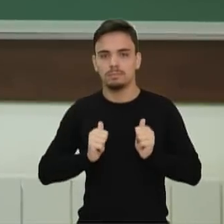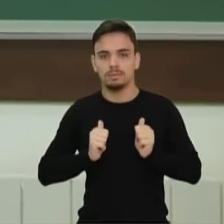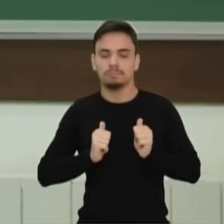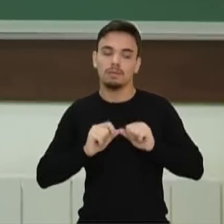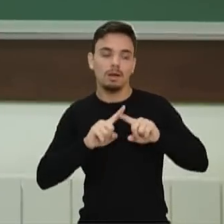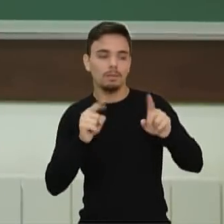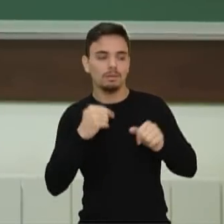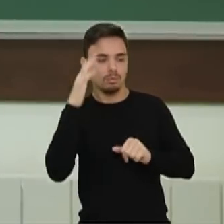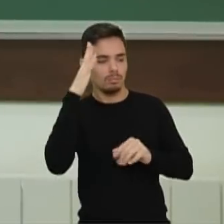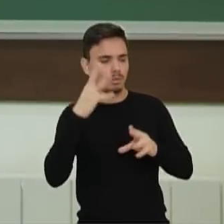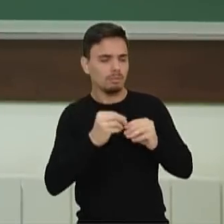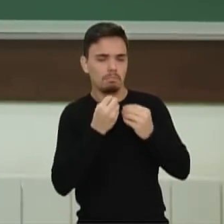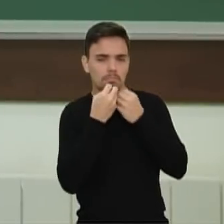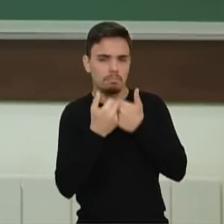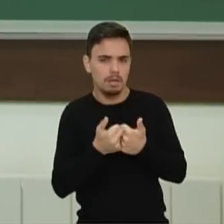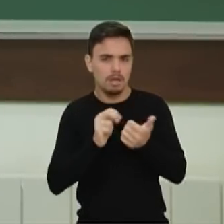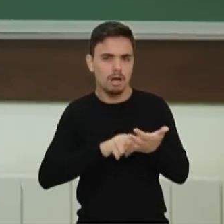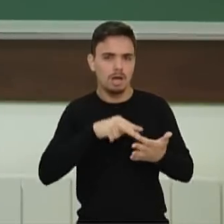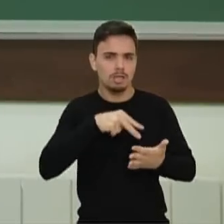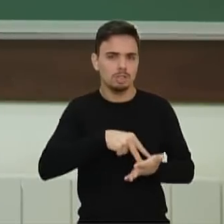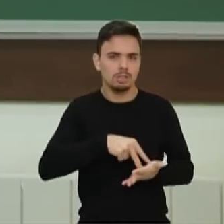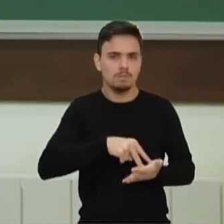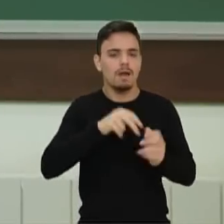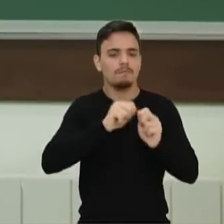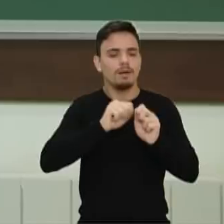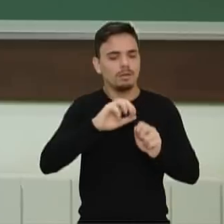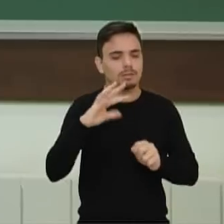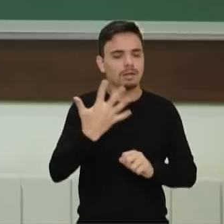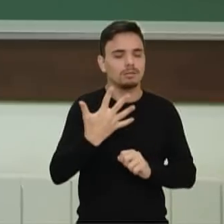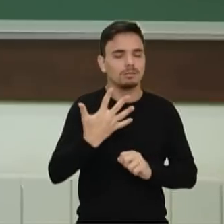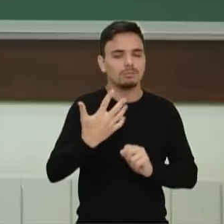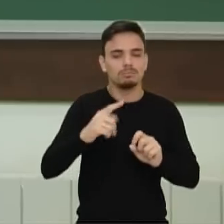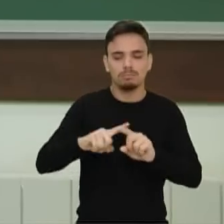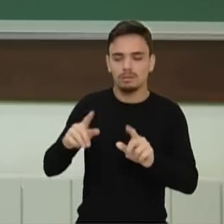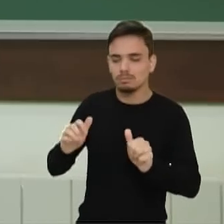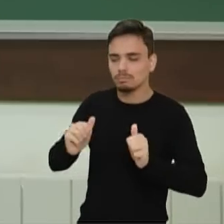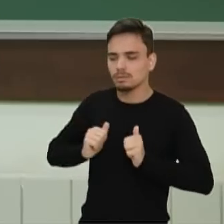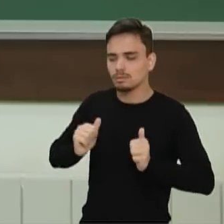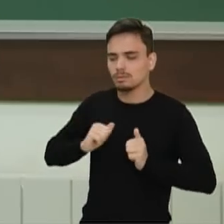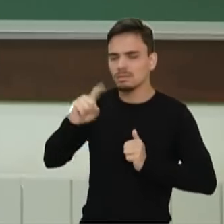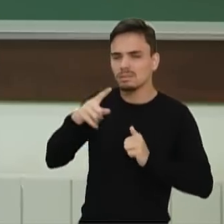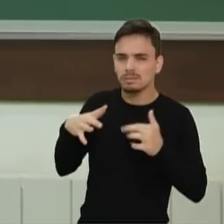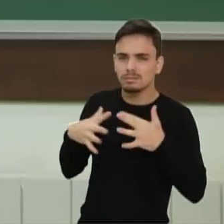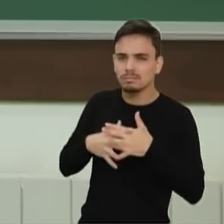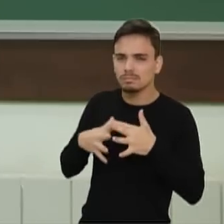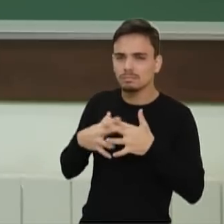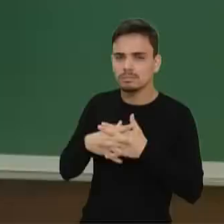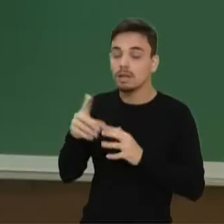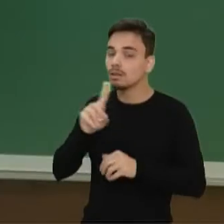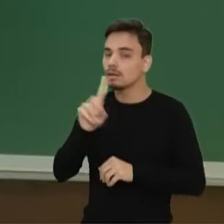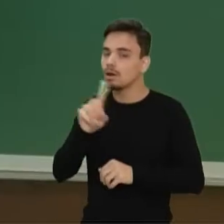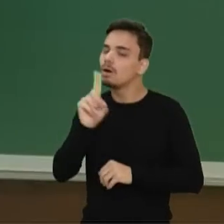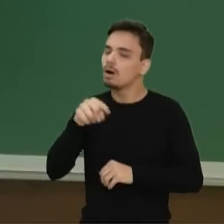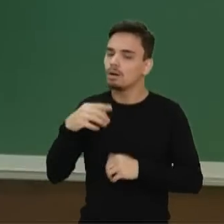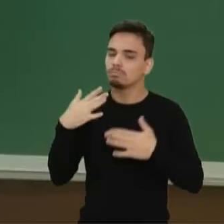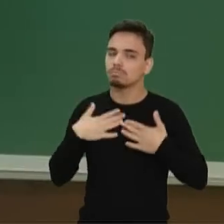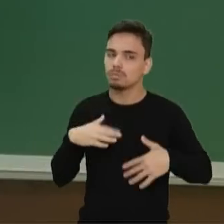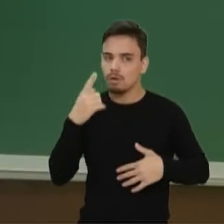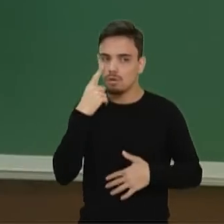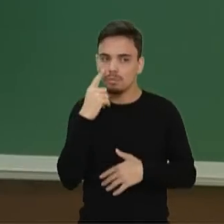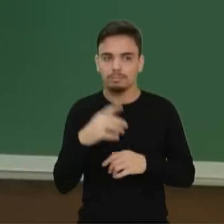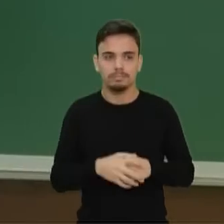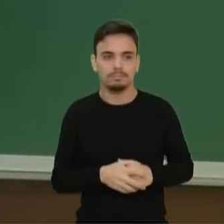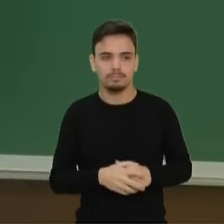que é aquela que faz a ação, mas a passiva é um pouquinho complicada. Não, não é não. Quer ver por quê? Então, vamos lá. É